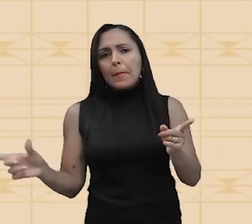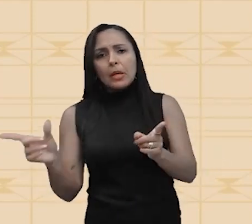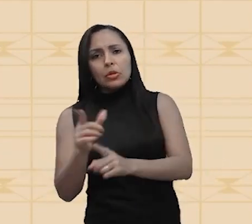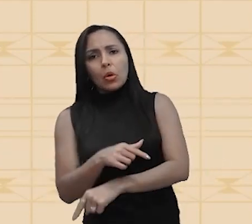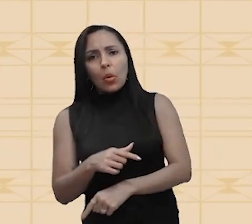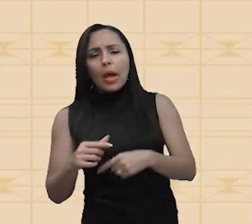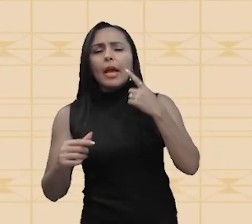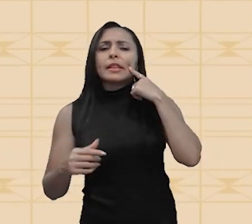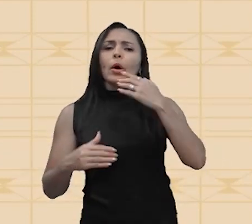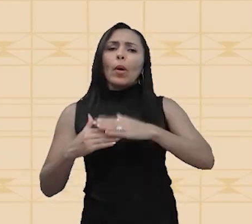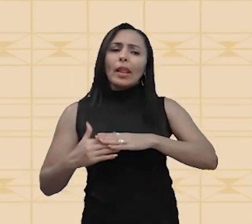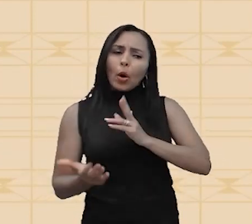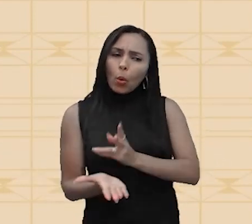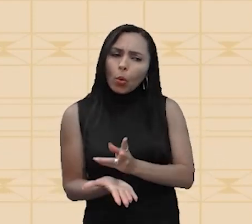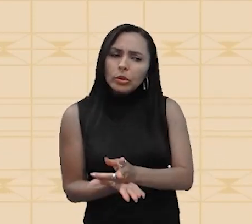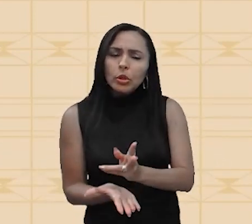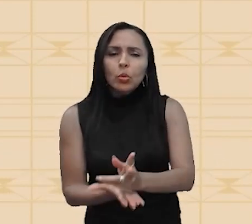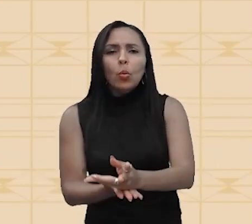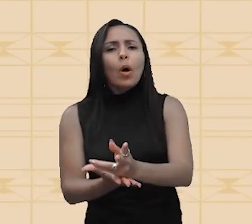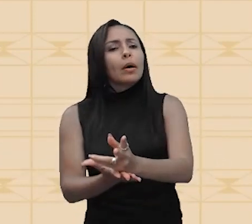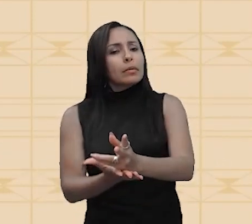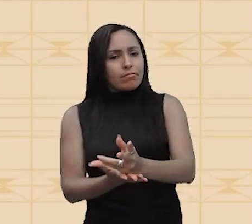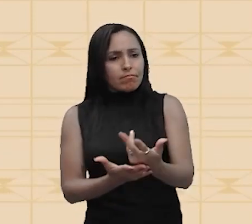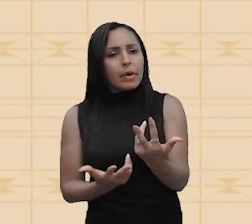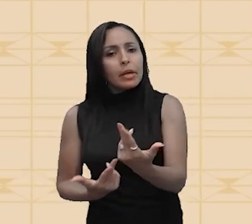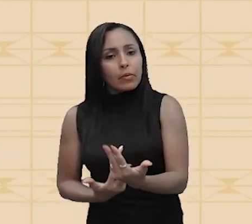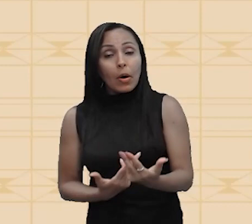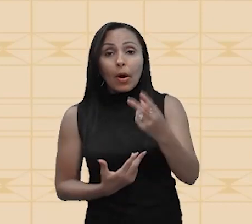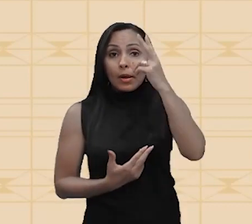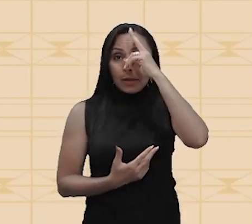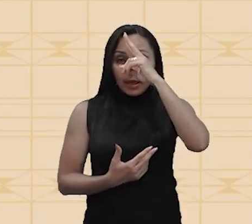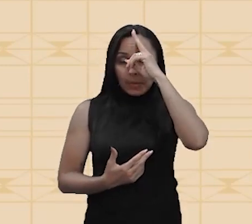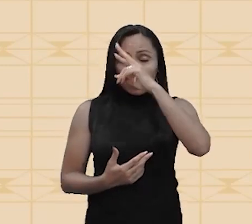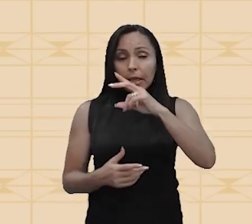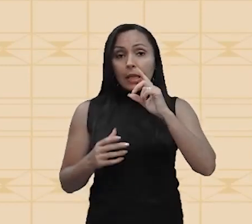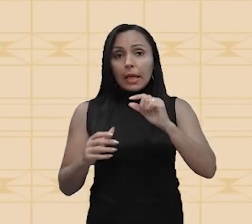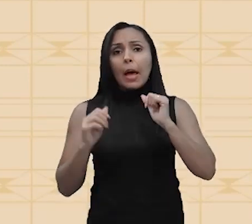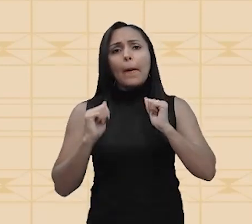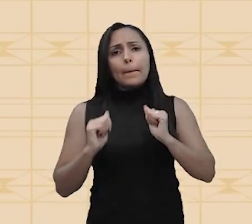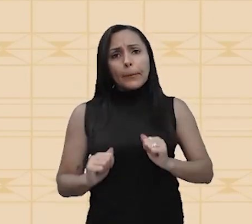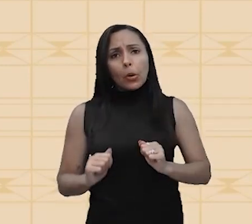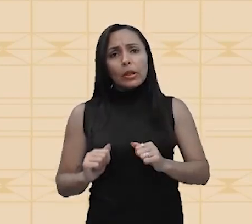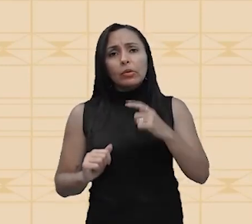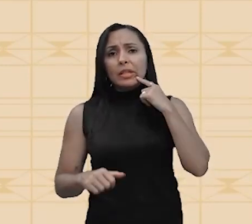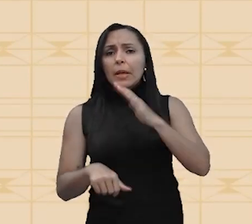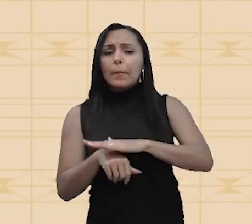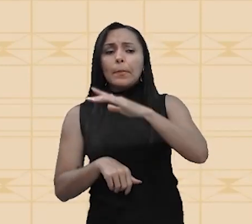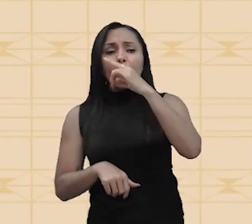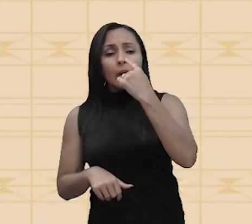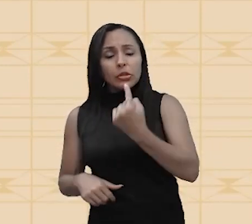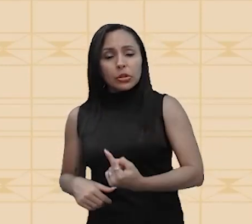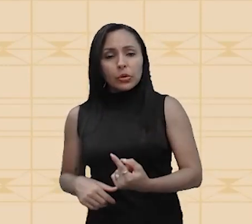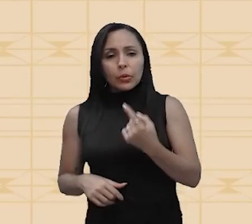com a mesma fase. Mas lembra que eu falei que os fenômenos eles podem ocorrer mais de um e a corda fina ela vai ser